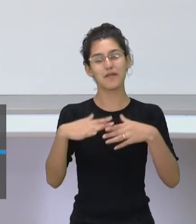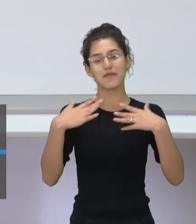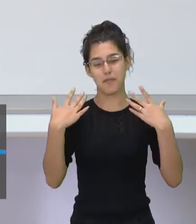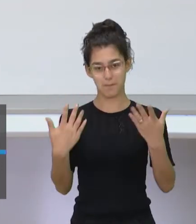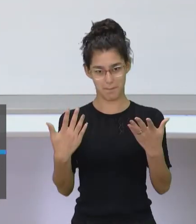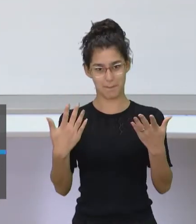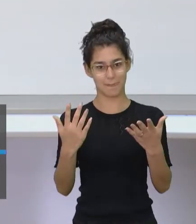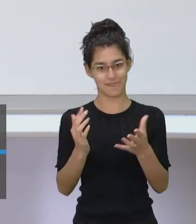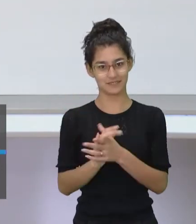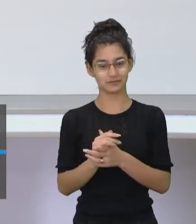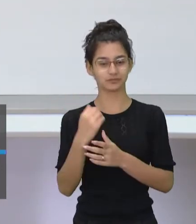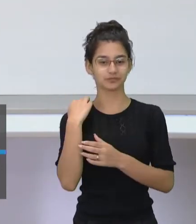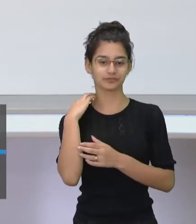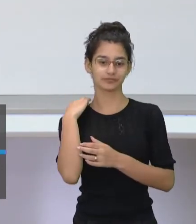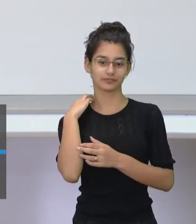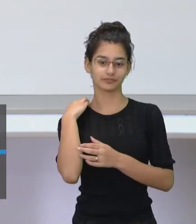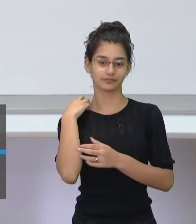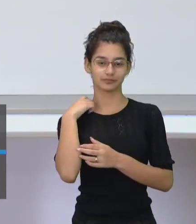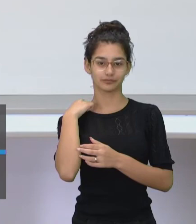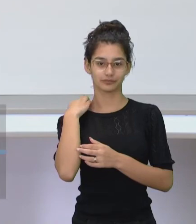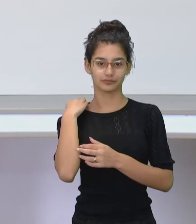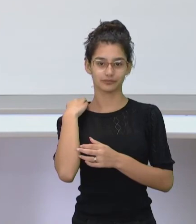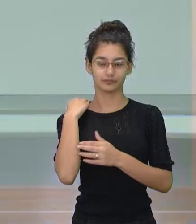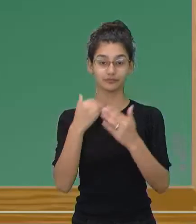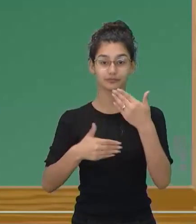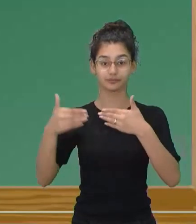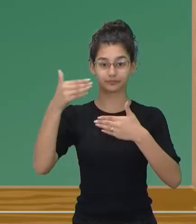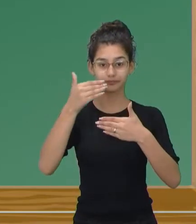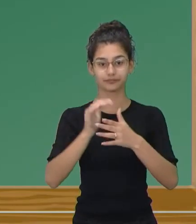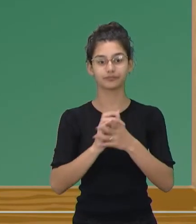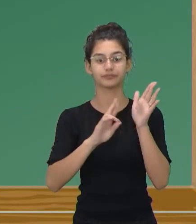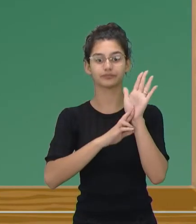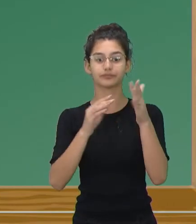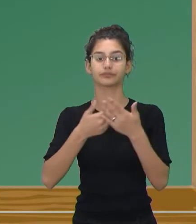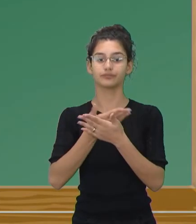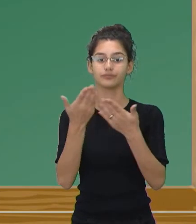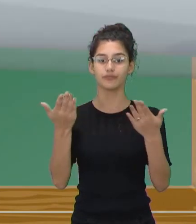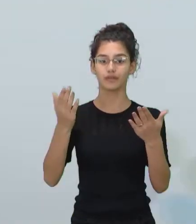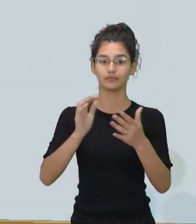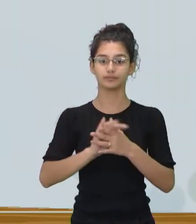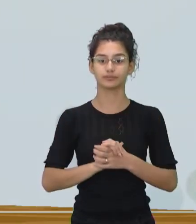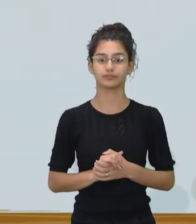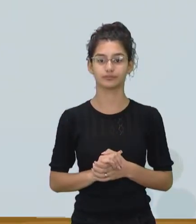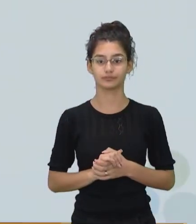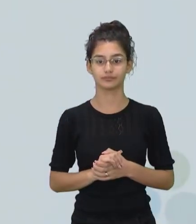isso, olha só, dá uma olhadinha lá na tela. Eu vou mostrar para vocês